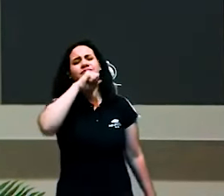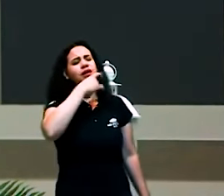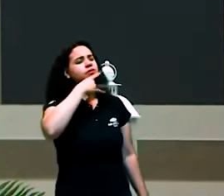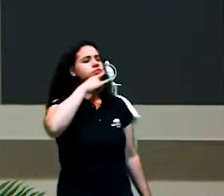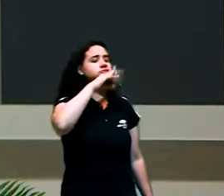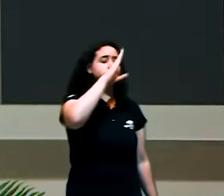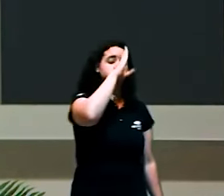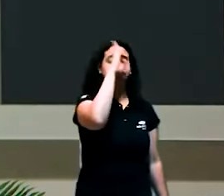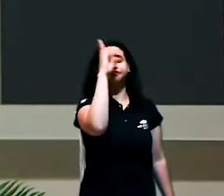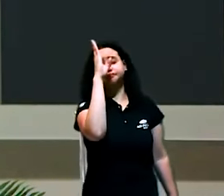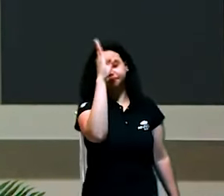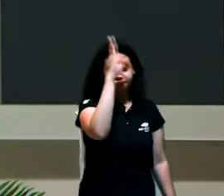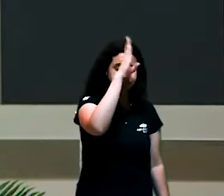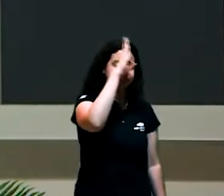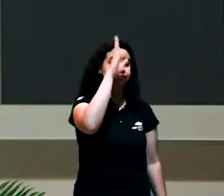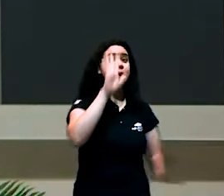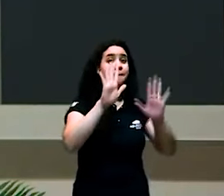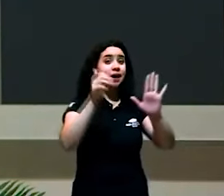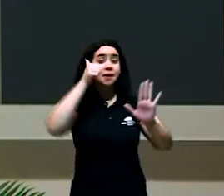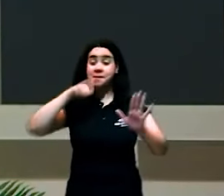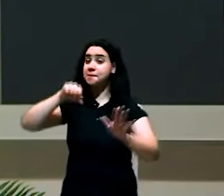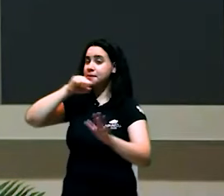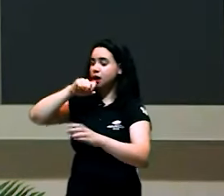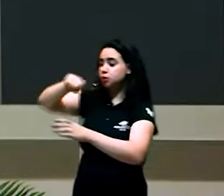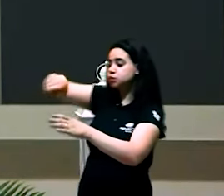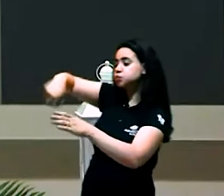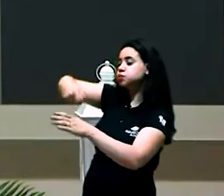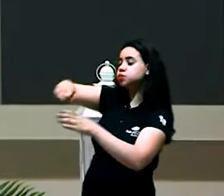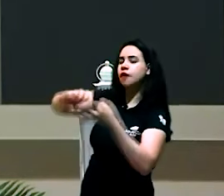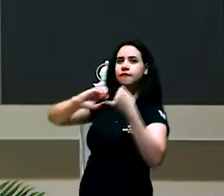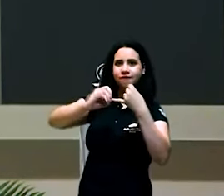num fogão a lenha, mexendo um feijão preto.